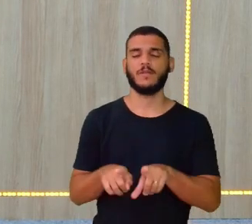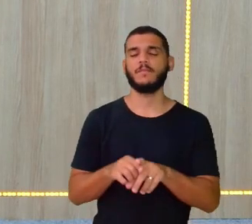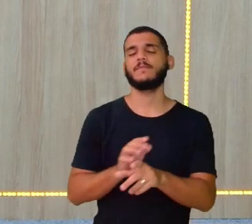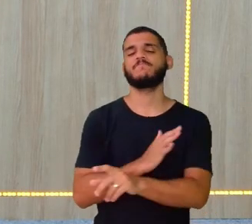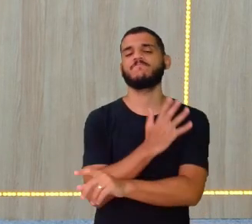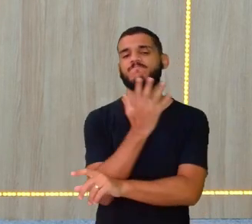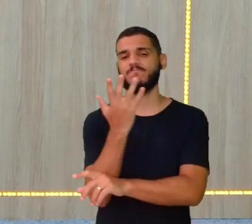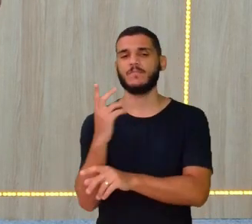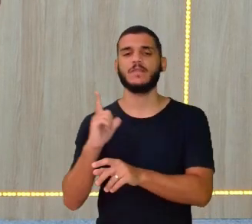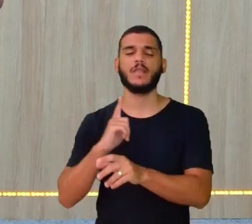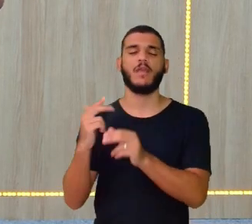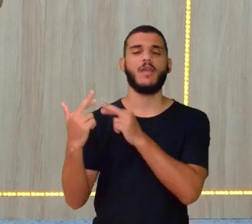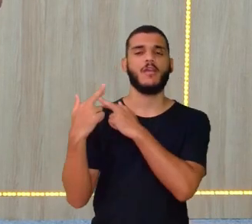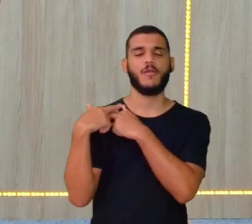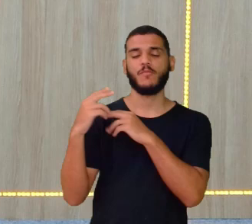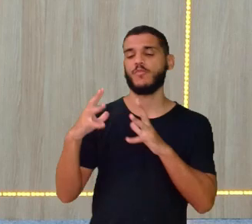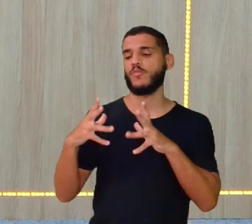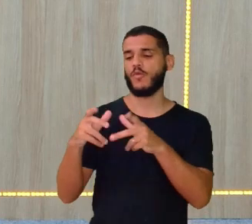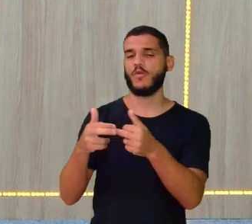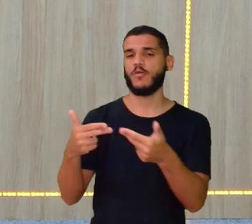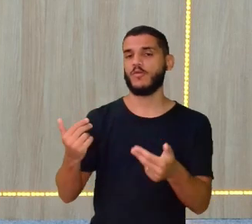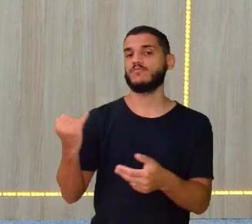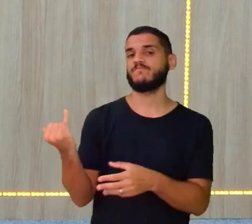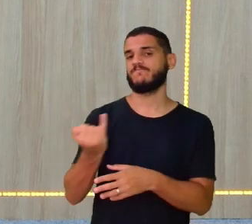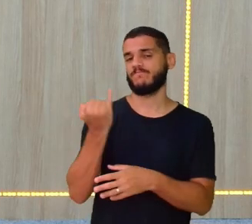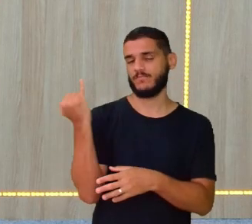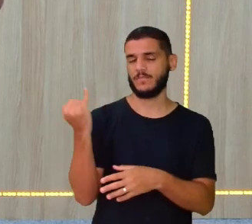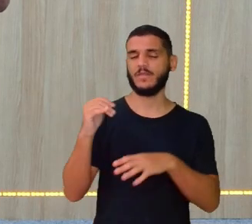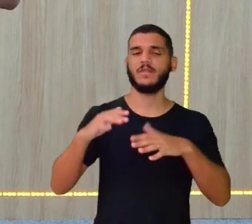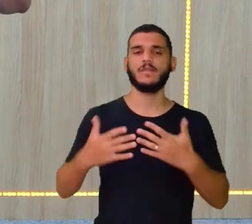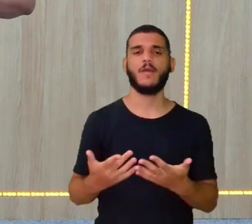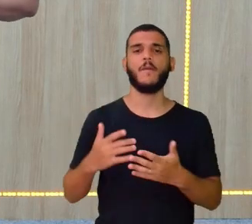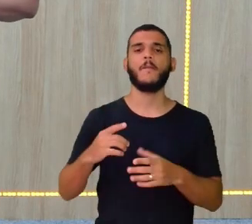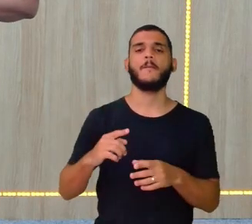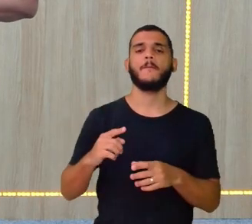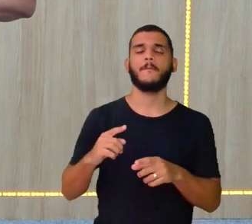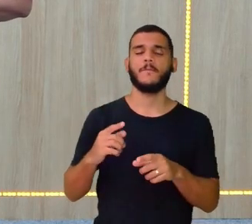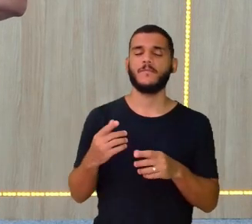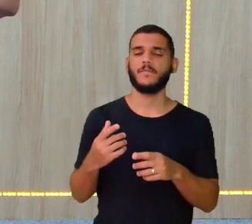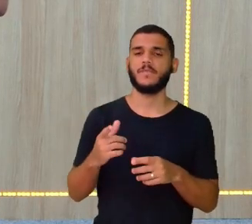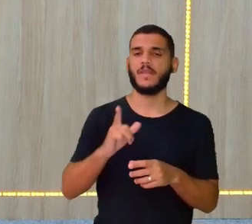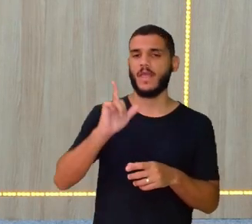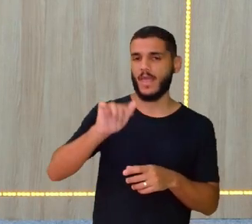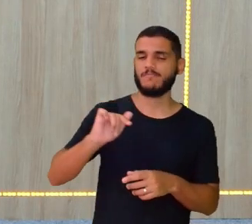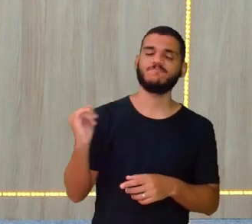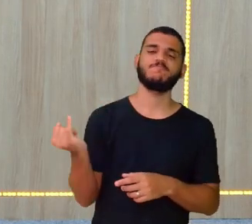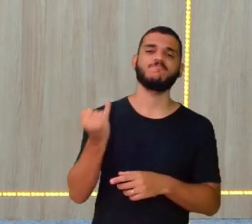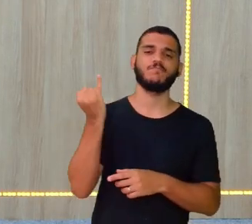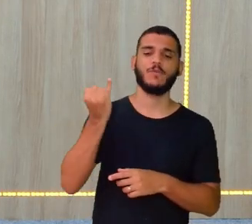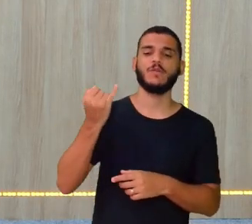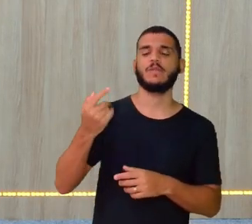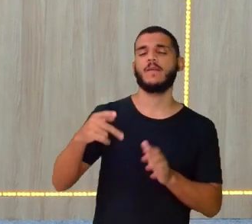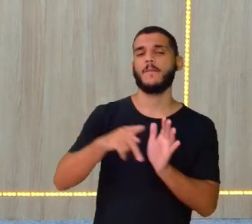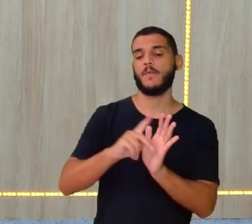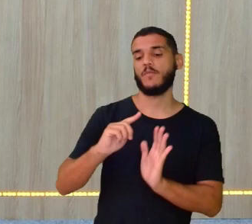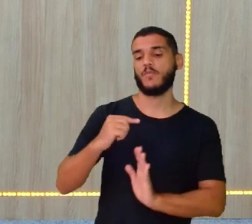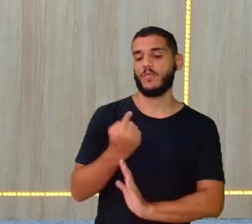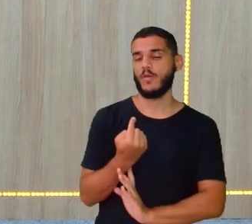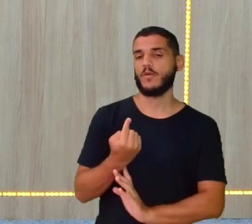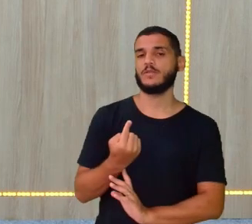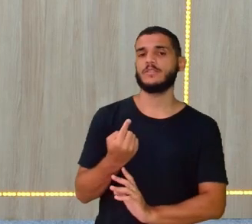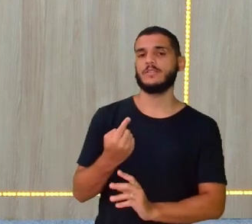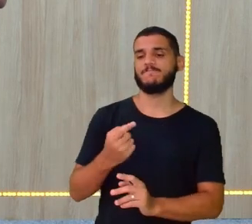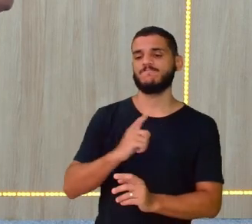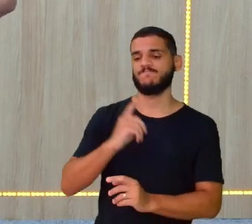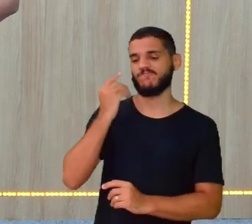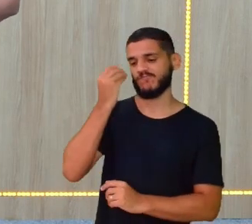natureza, tudo é importante. E aí é muito importante para a gente, como pessoas que